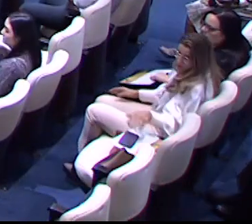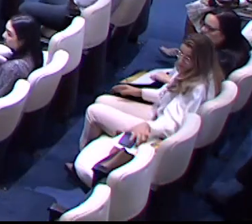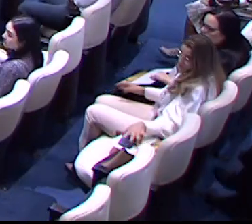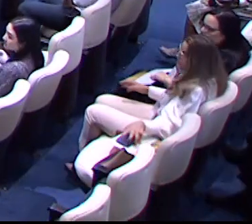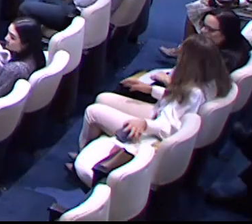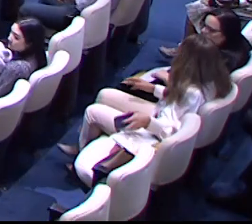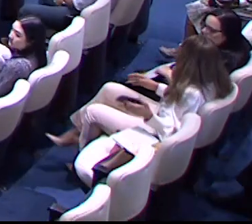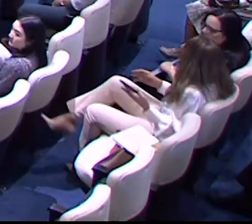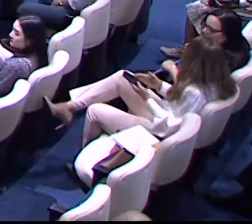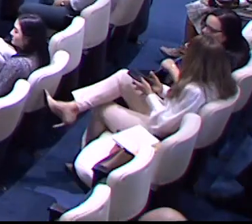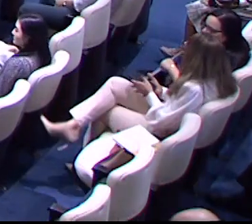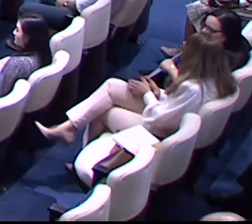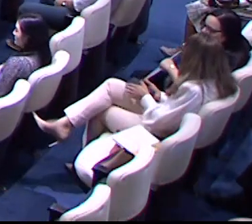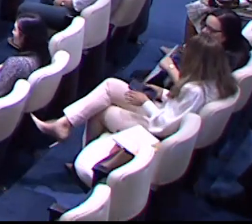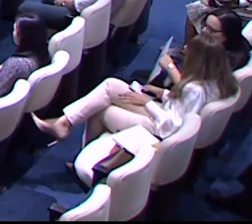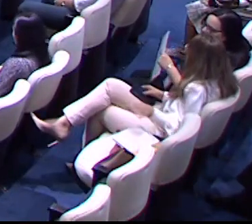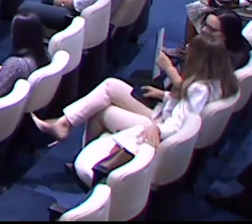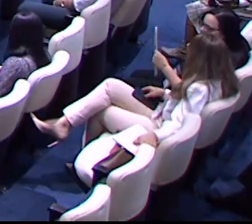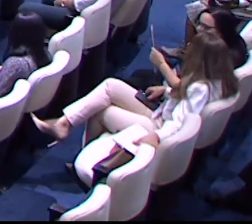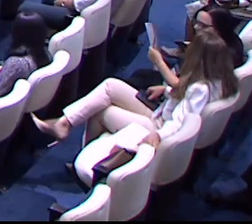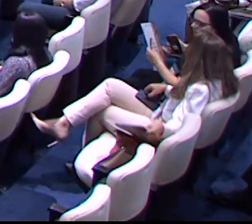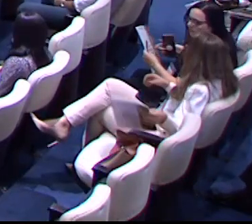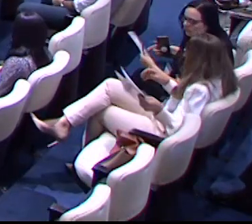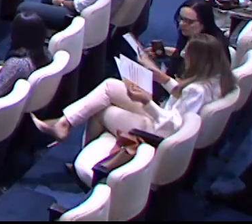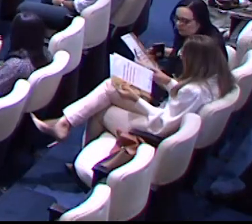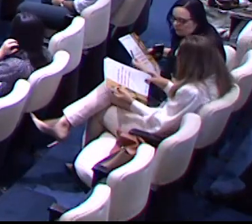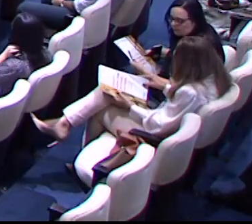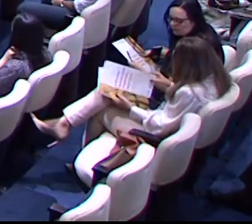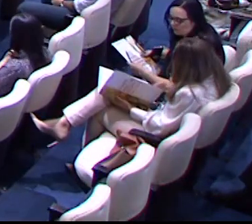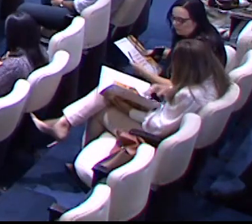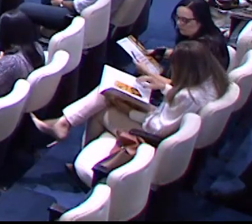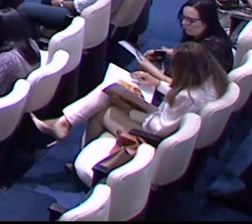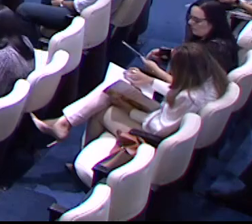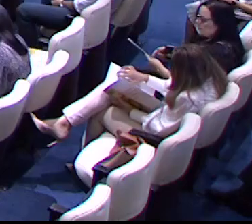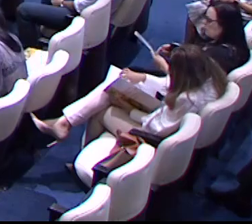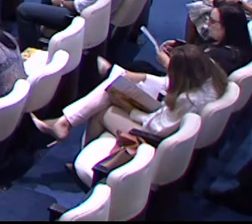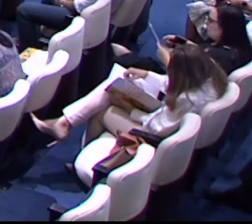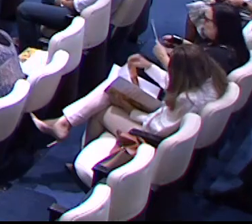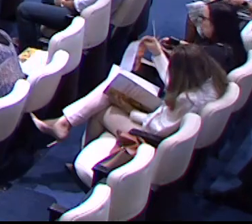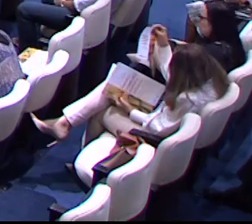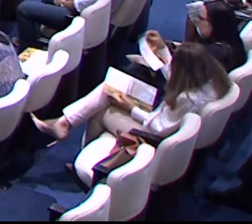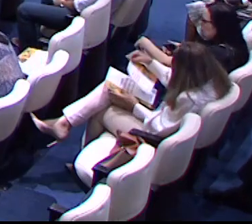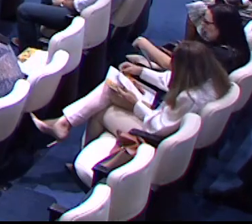Com a palavra, o senhor ministro Lélio Bentes Corrêa.